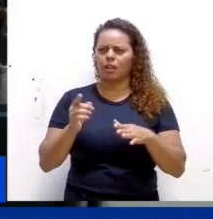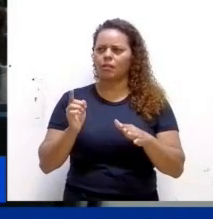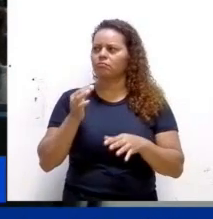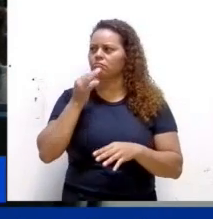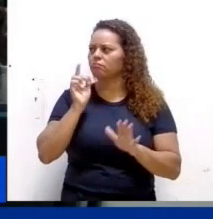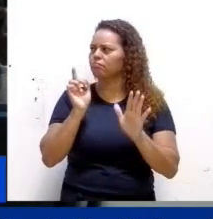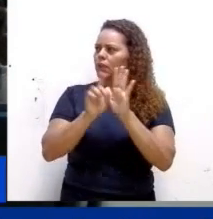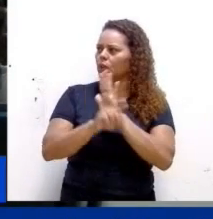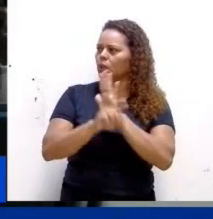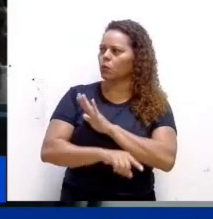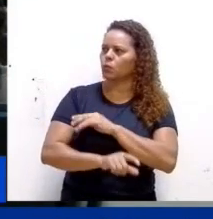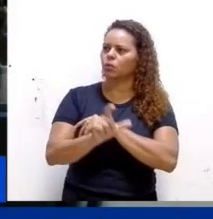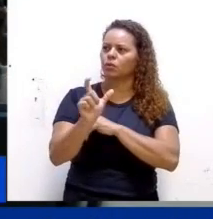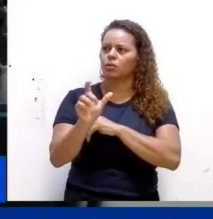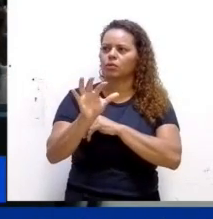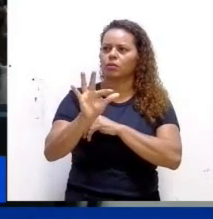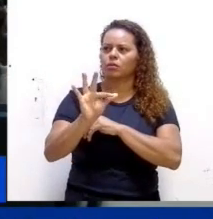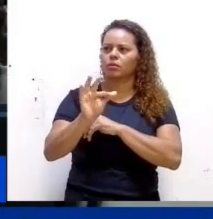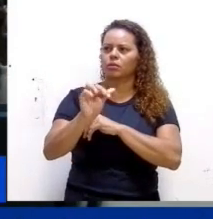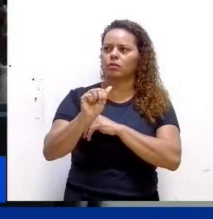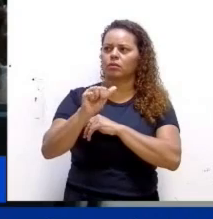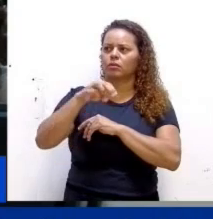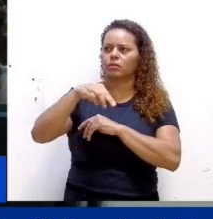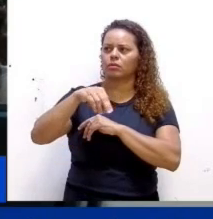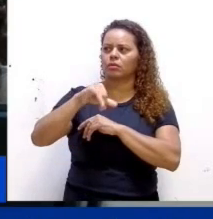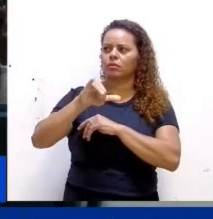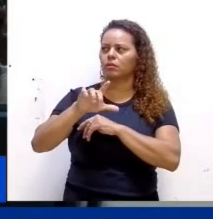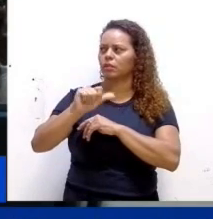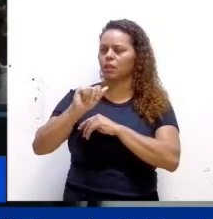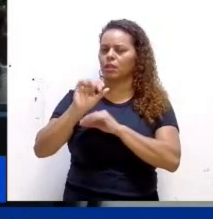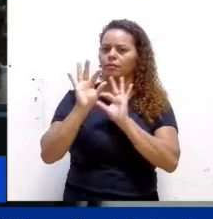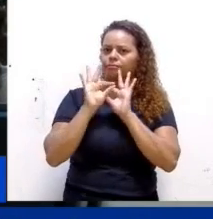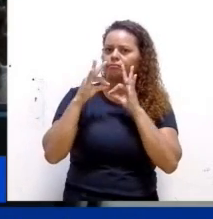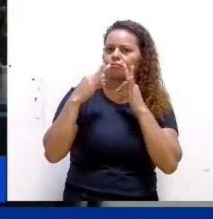o que entende por família?